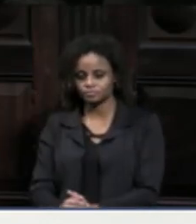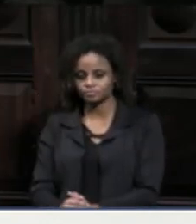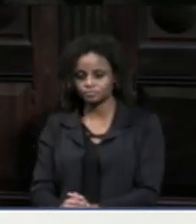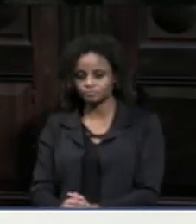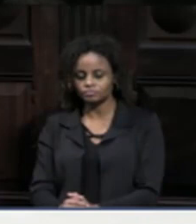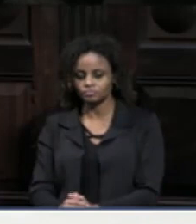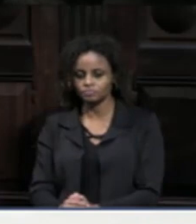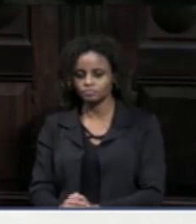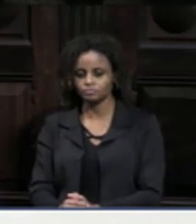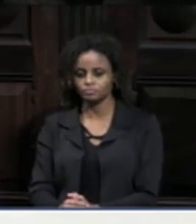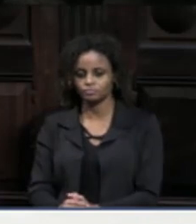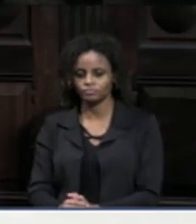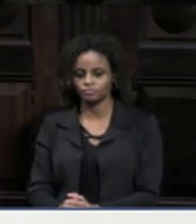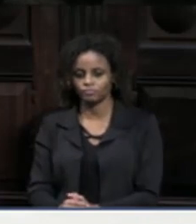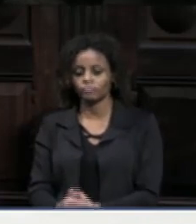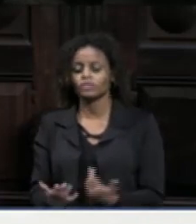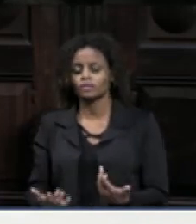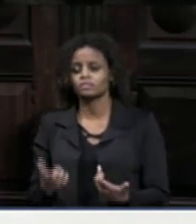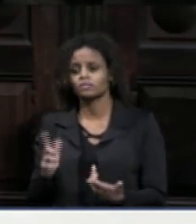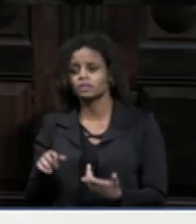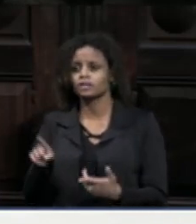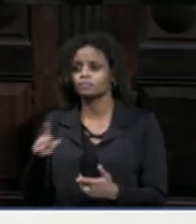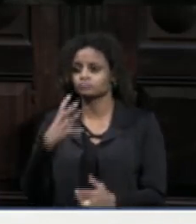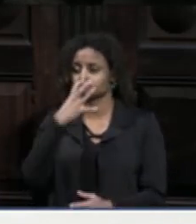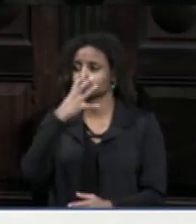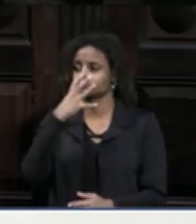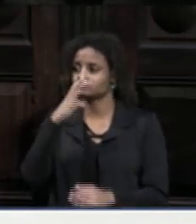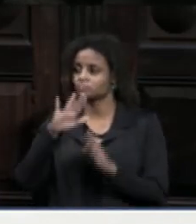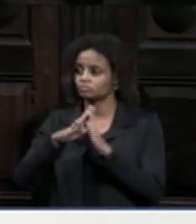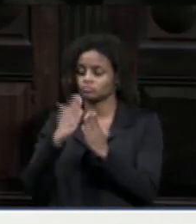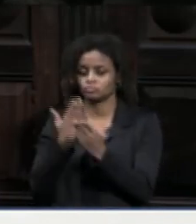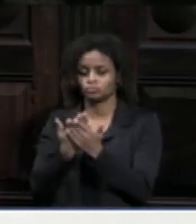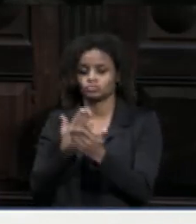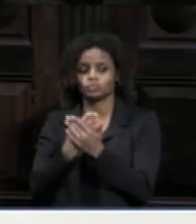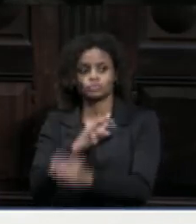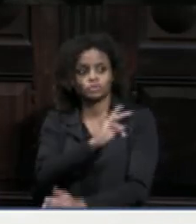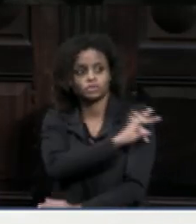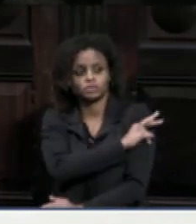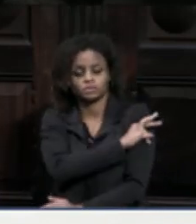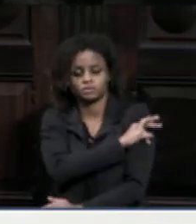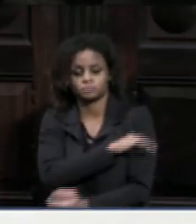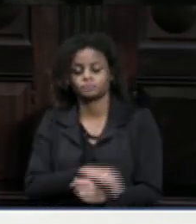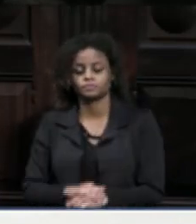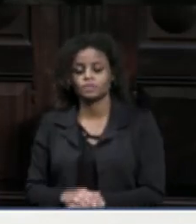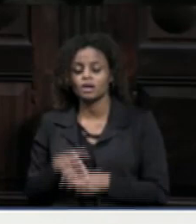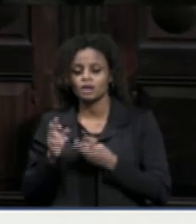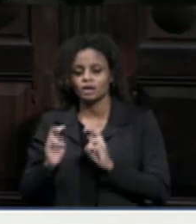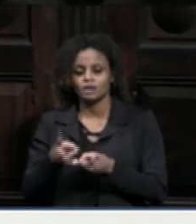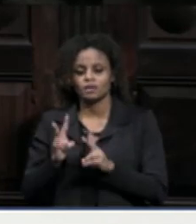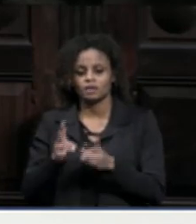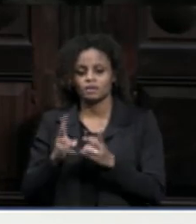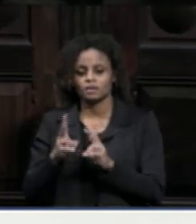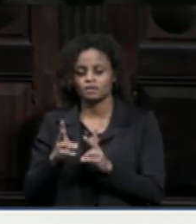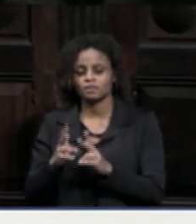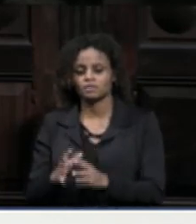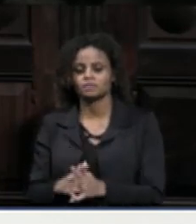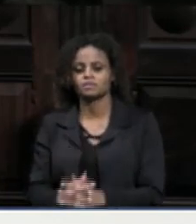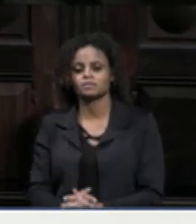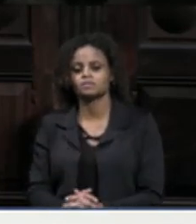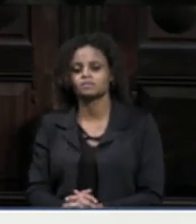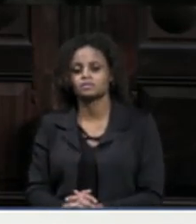exatamente do ensino técnico. E sempre lutei por